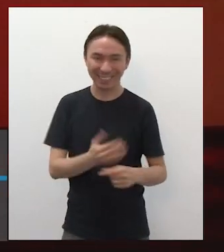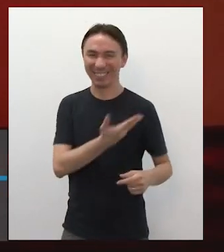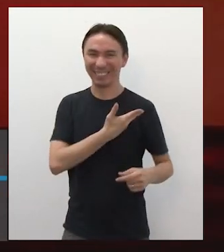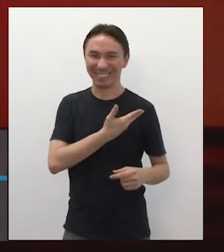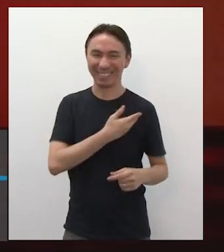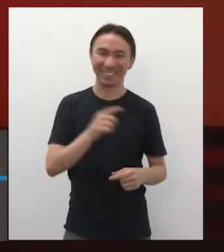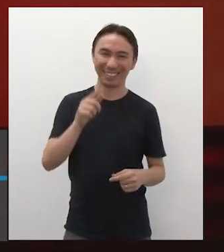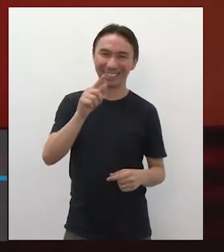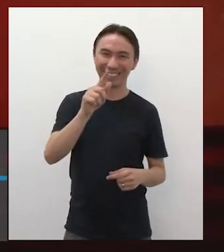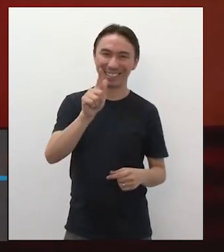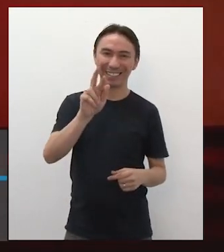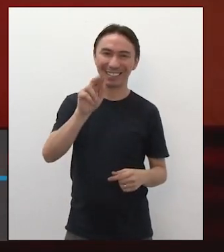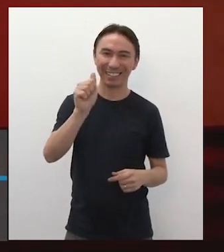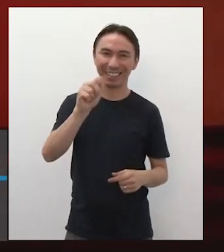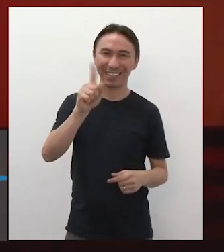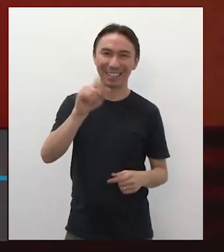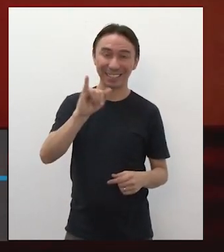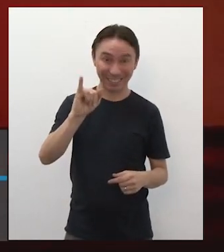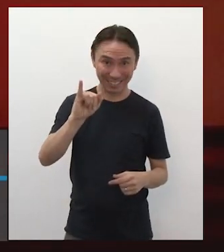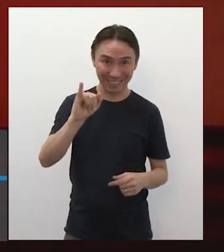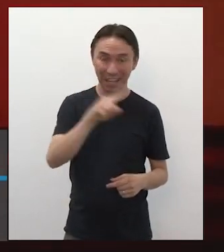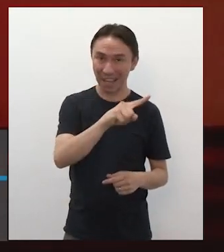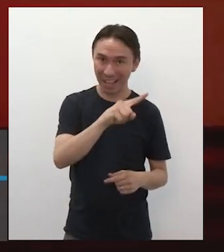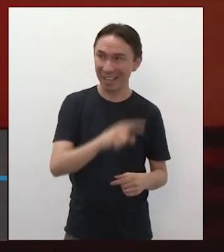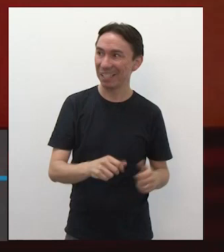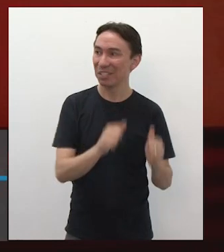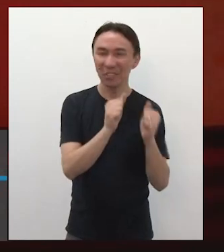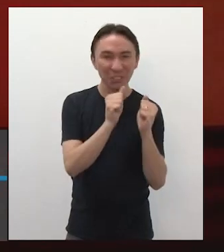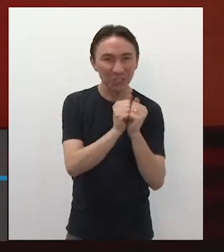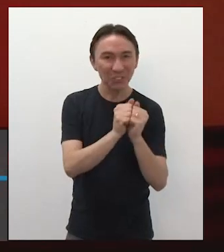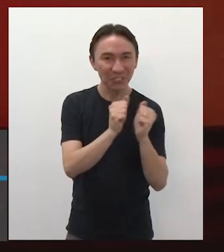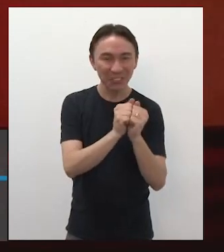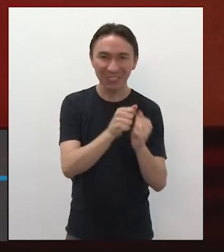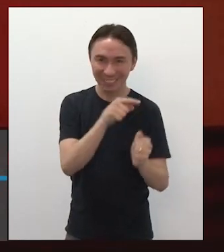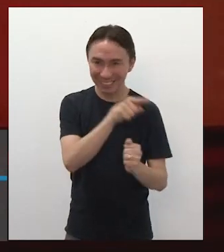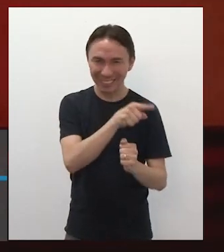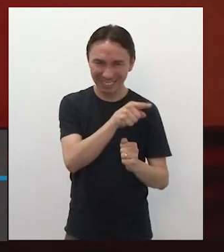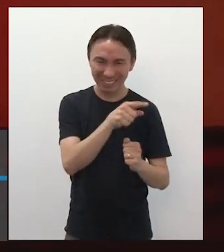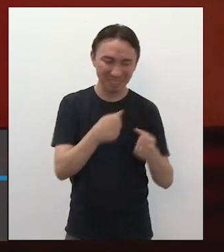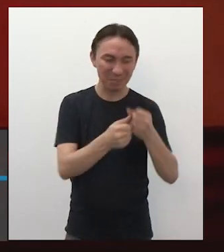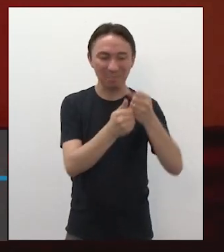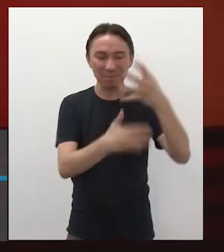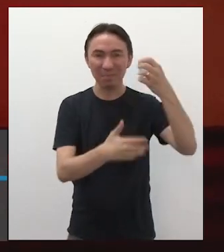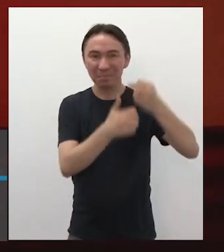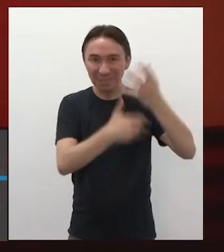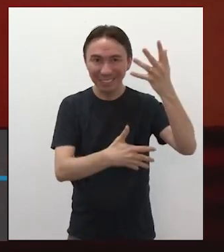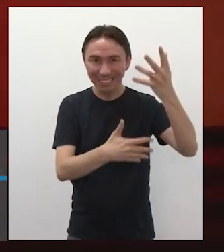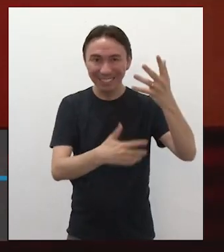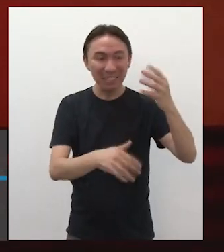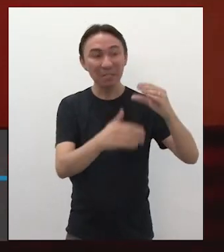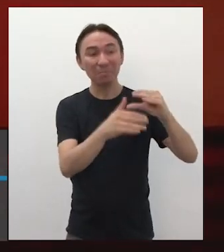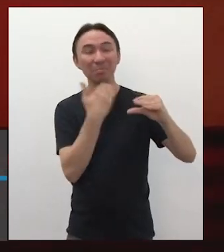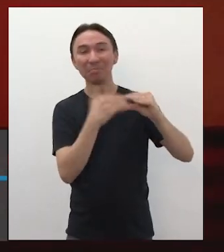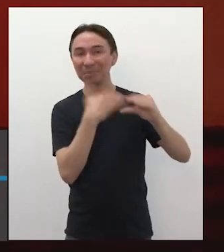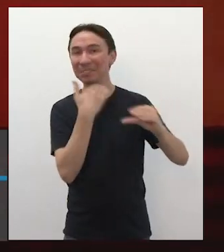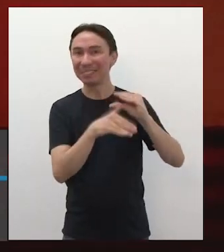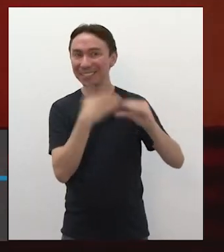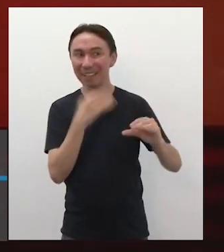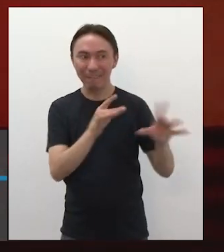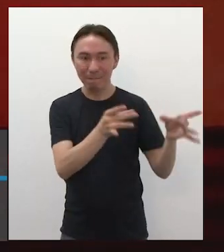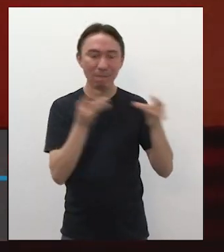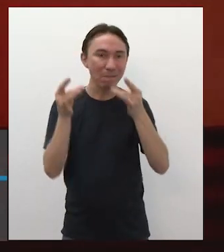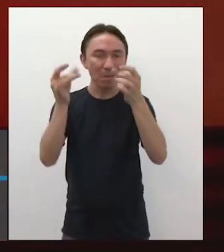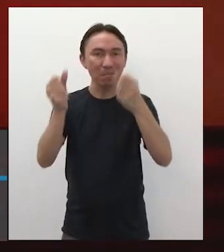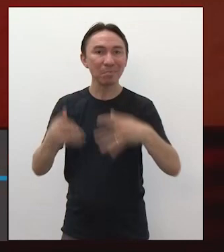colega da EFAP, que está lá coletando no chat as questões. e ela está dizendo assim, que os